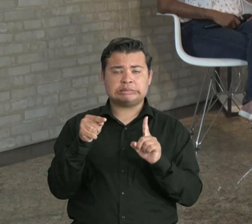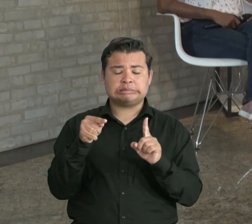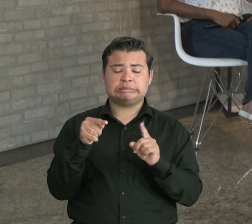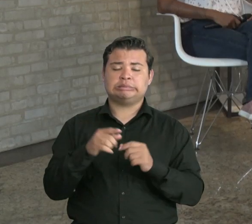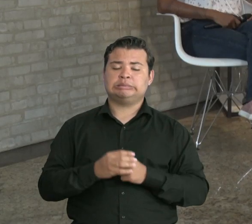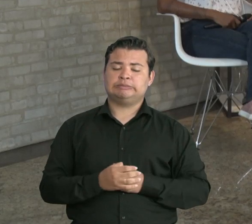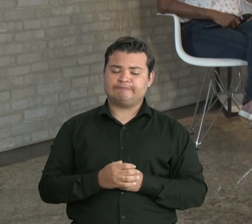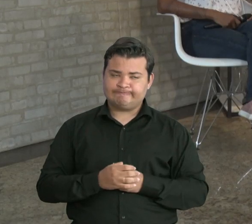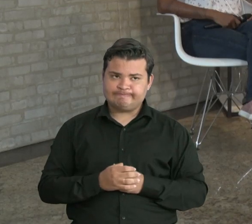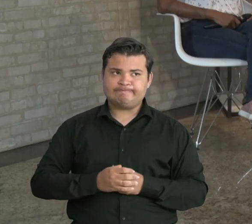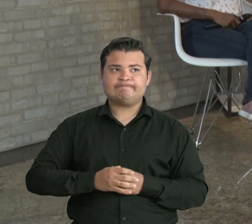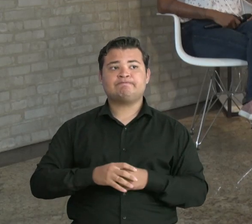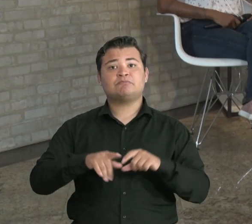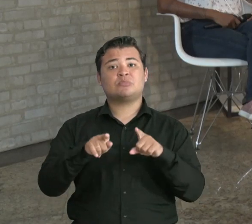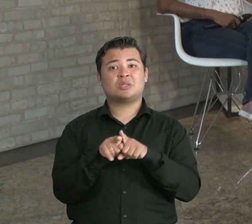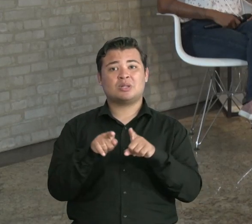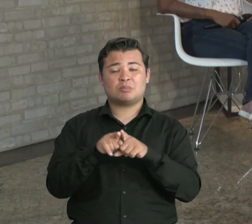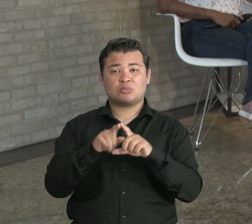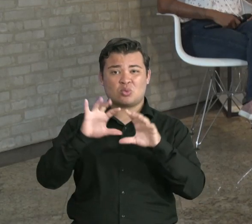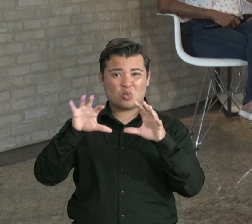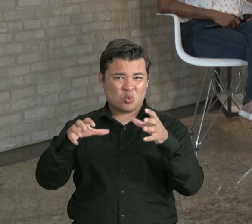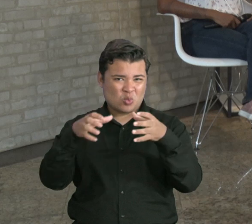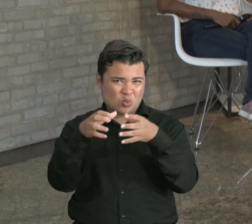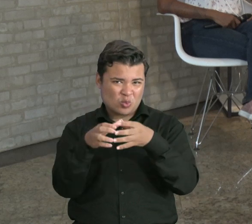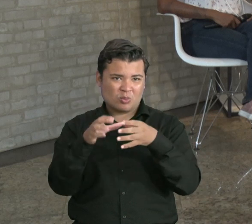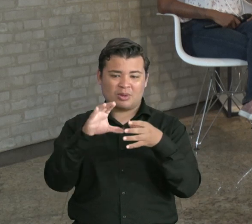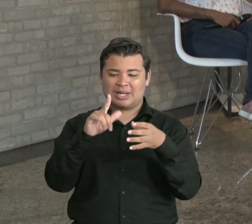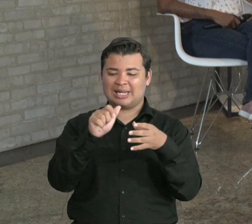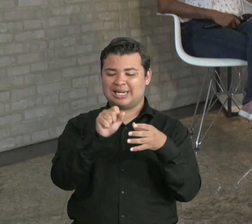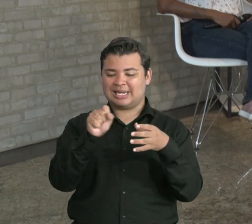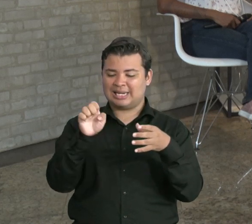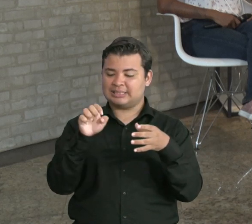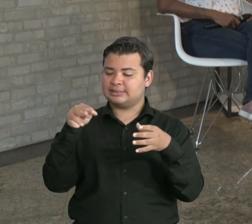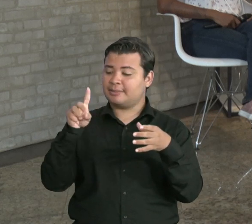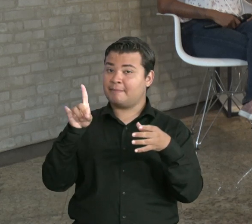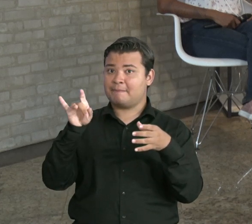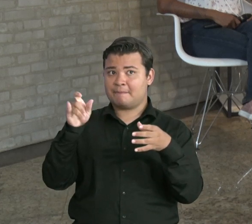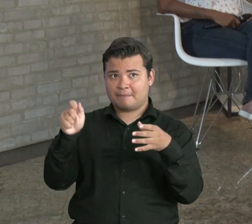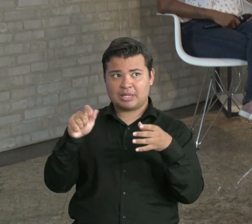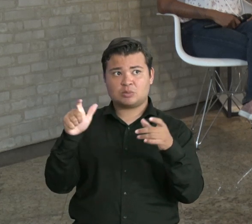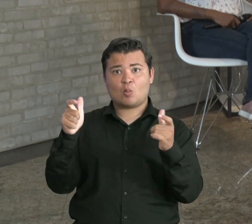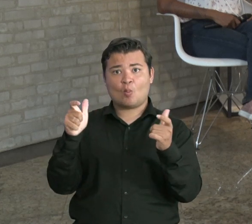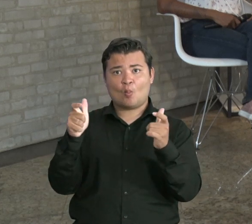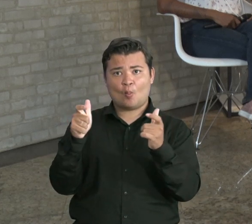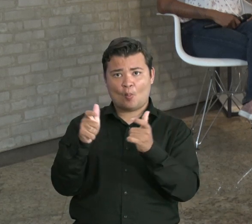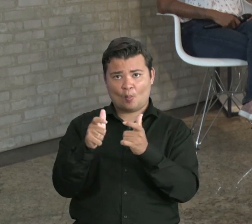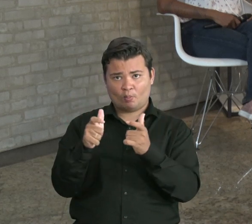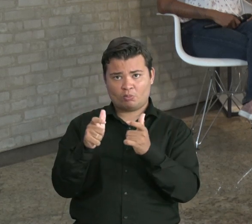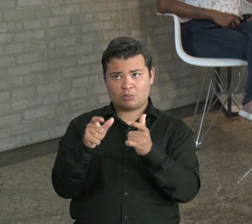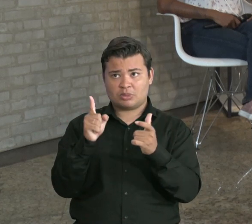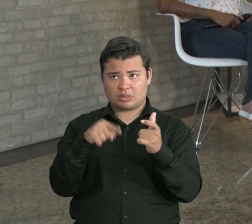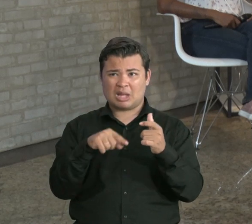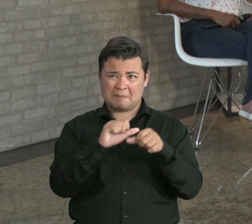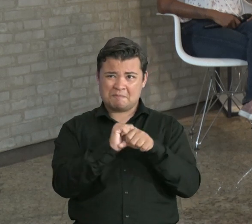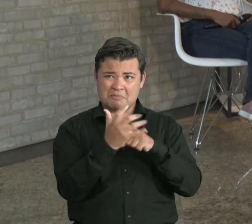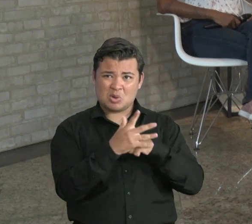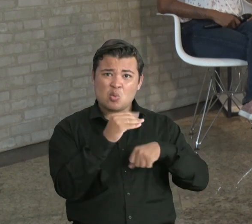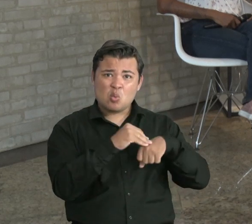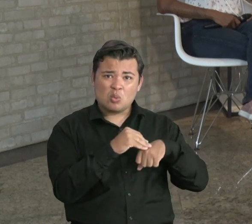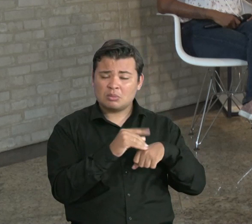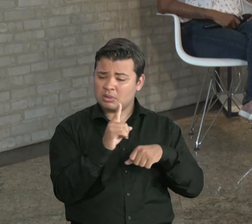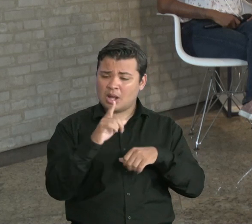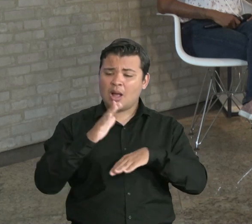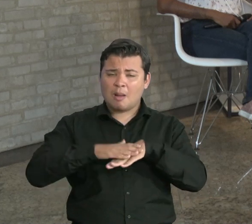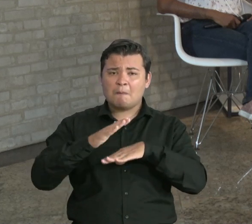encolhimento muito grande da classe média daqui para frente. Isso não é um acaso, não é lei da natureza, não foi pandemia, isso é um projeto de governo. Por isso que a luta